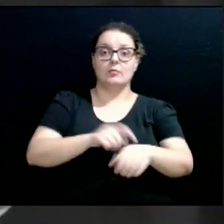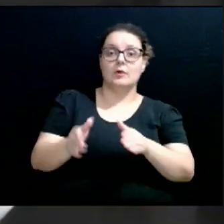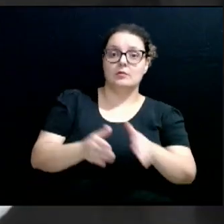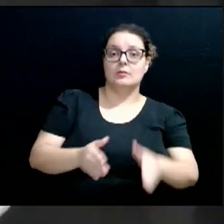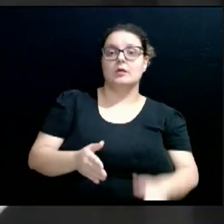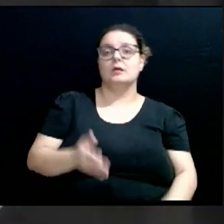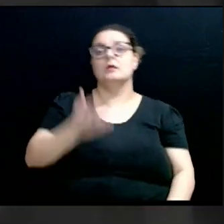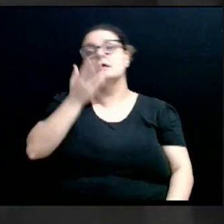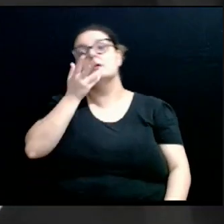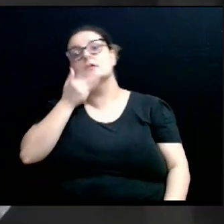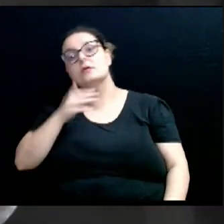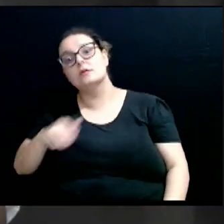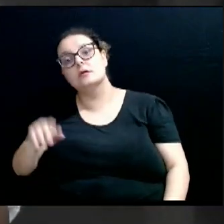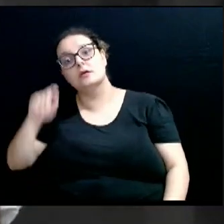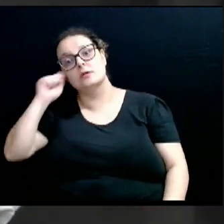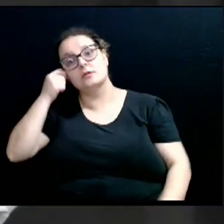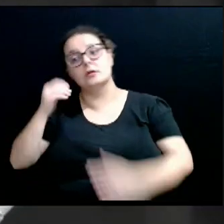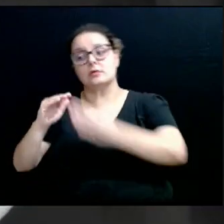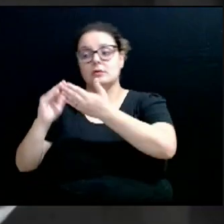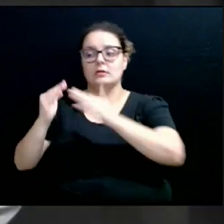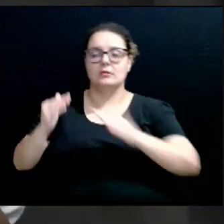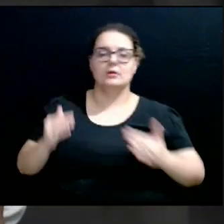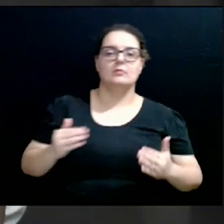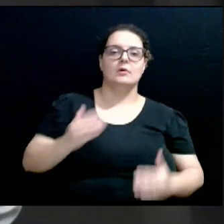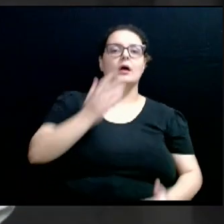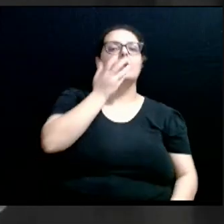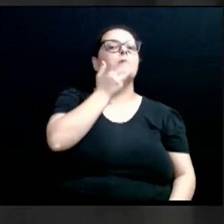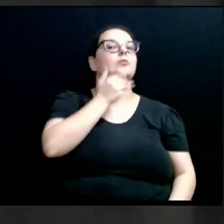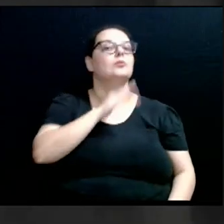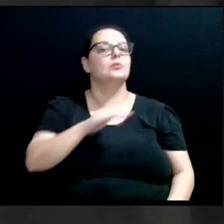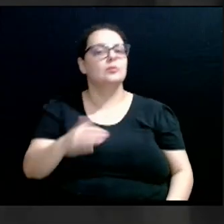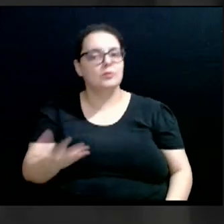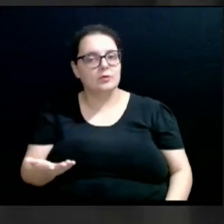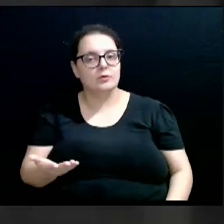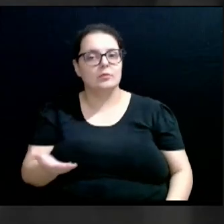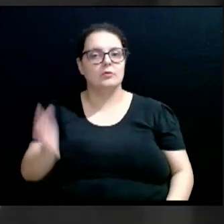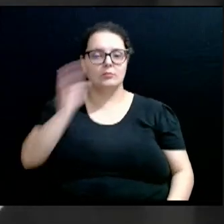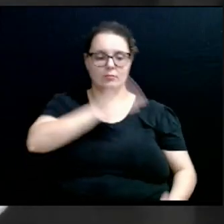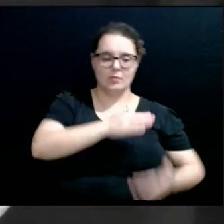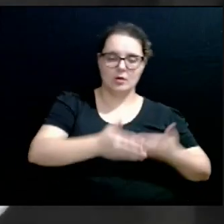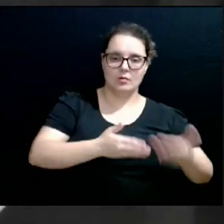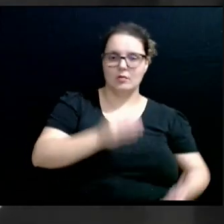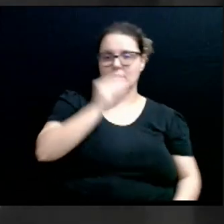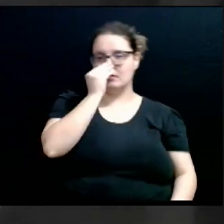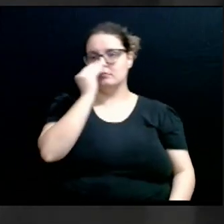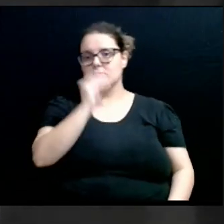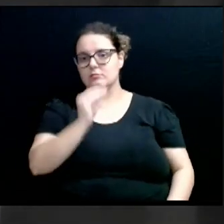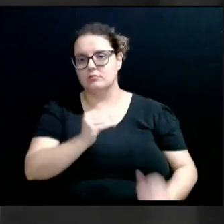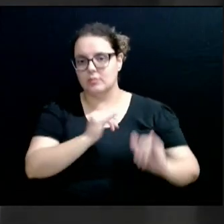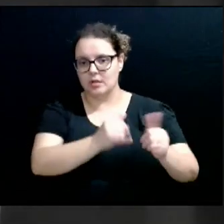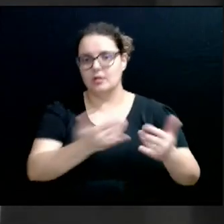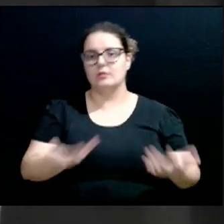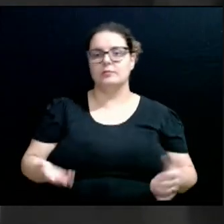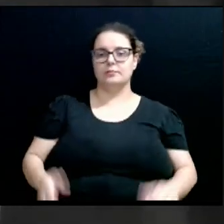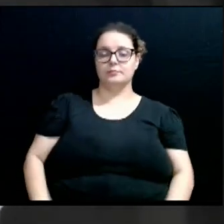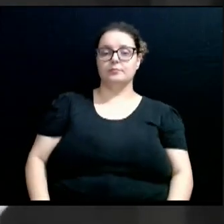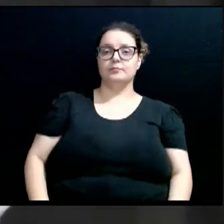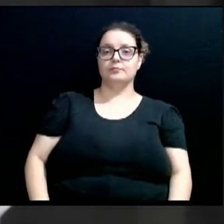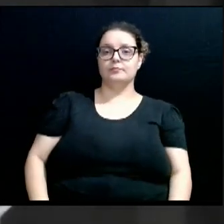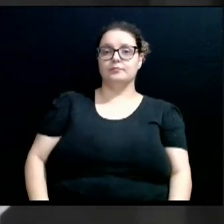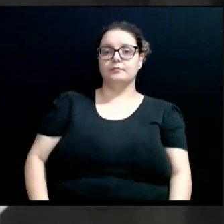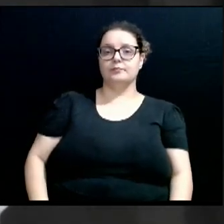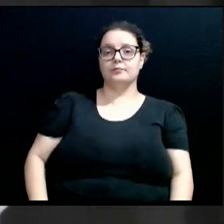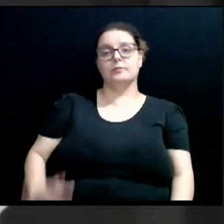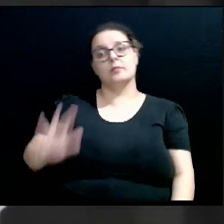na favela, a criança, o negro maltratado, abandonado, né? E acho que um dos livros